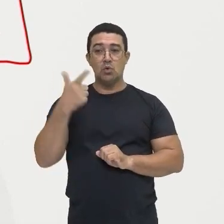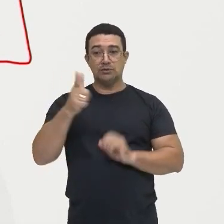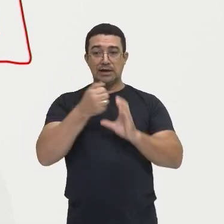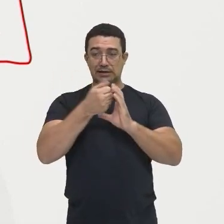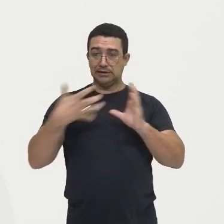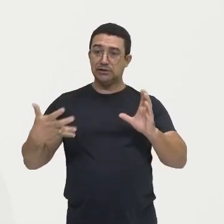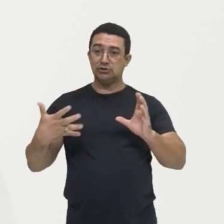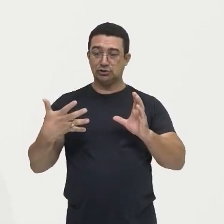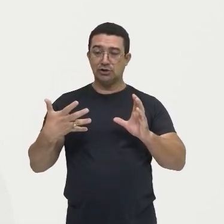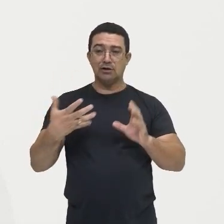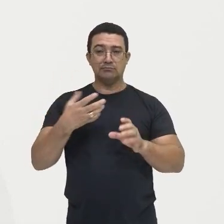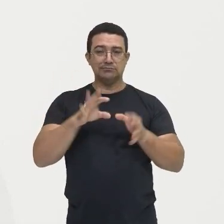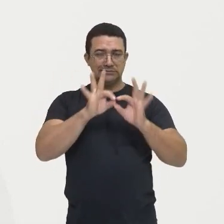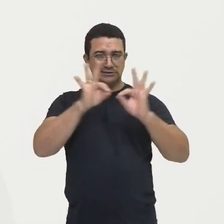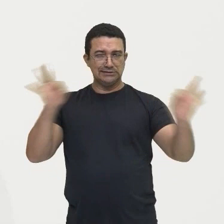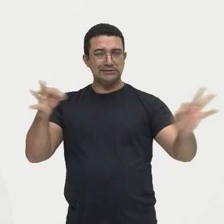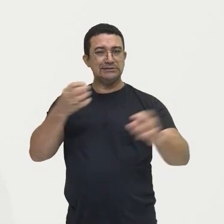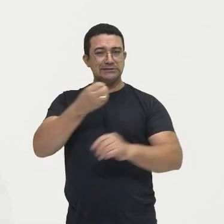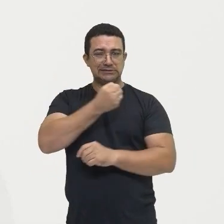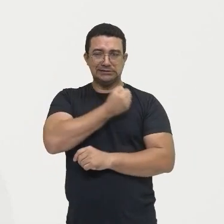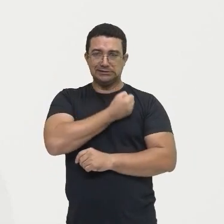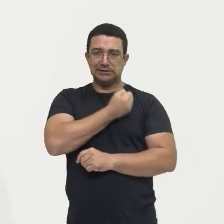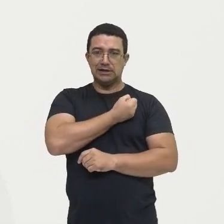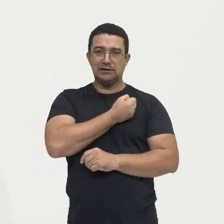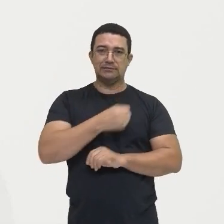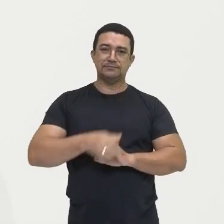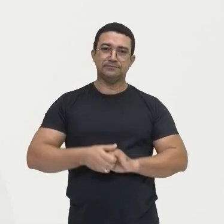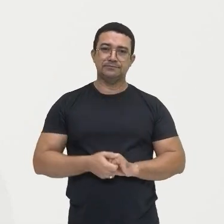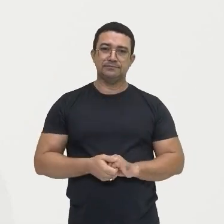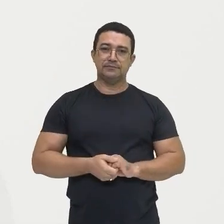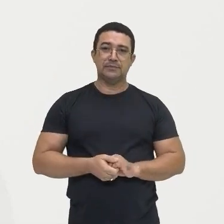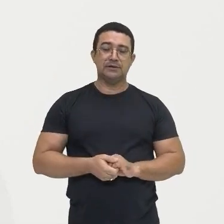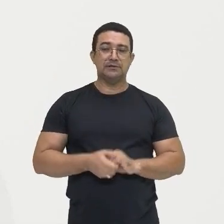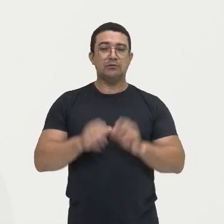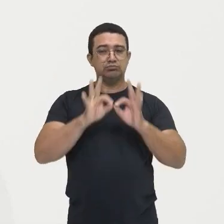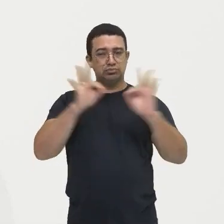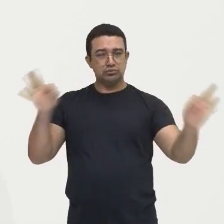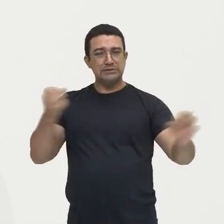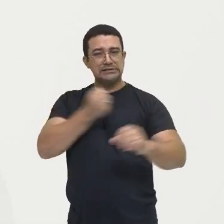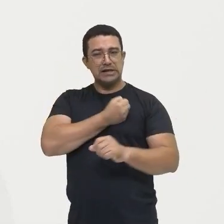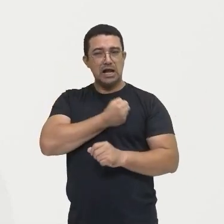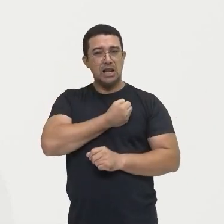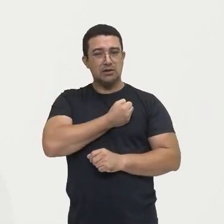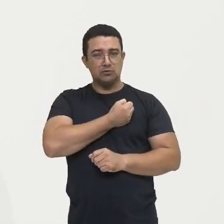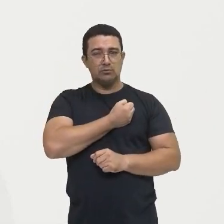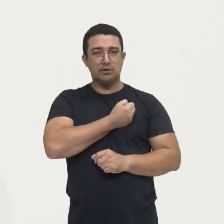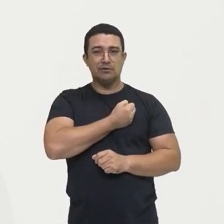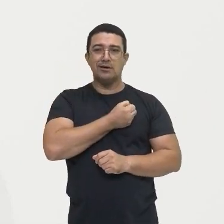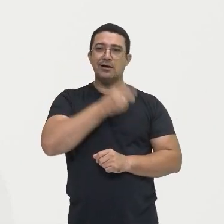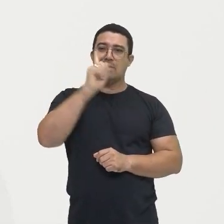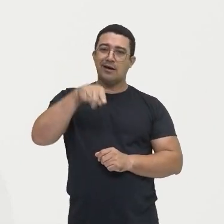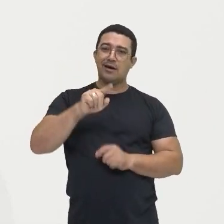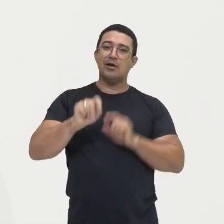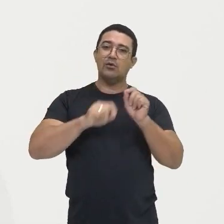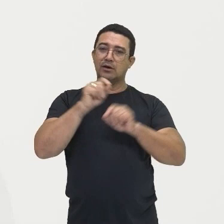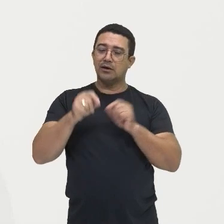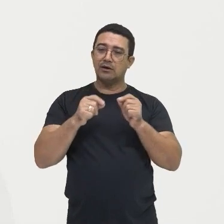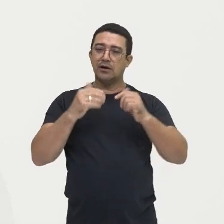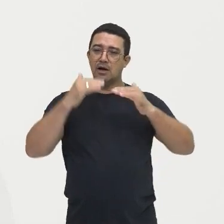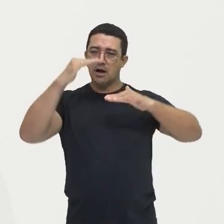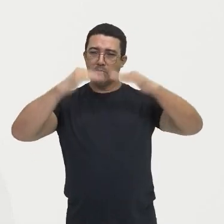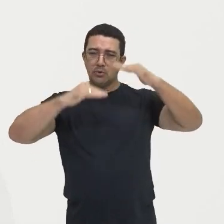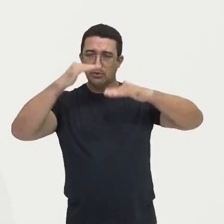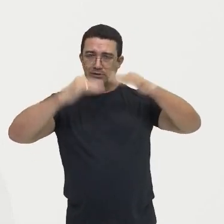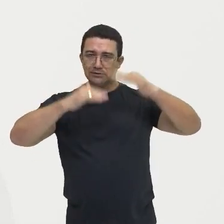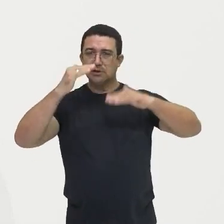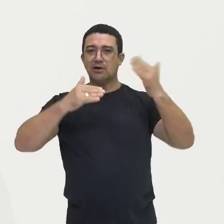escala, que é a definição, a escala numérica. A escala numérica é a representação das proporções entre